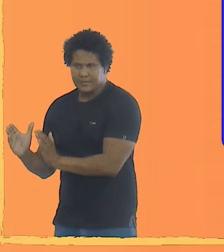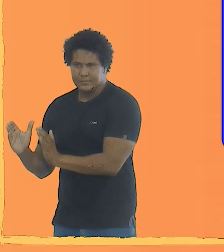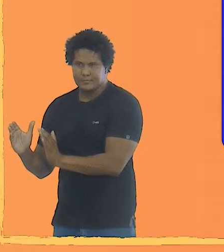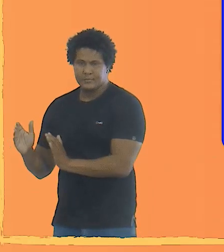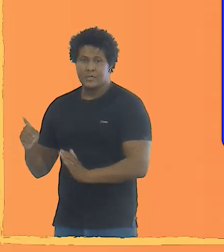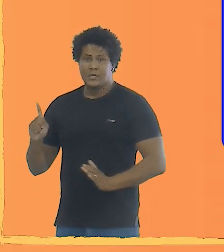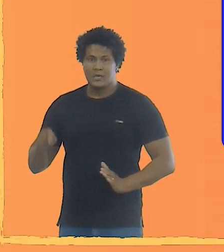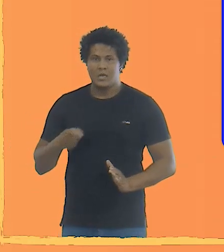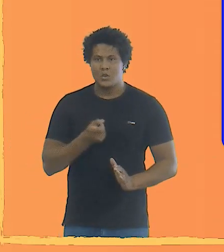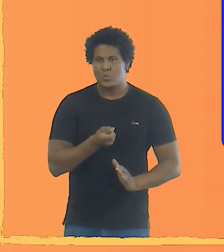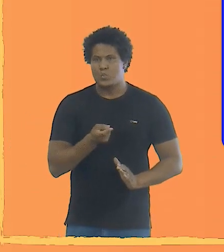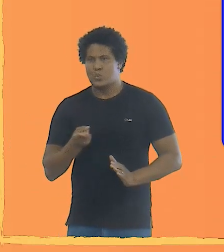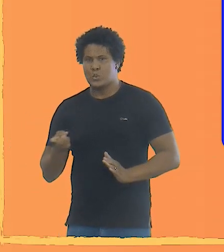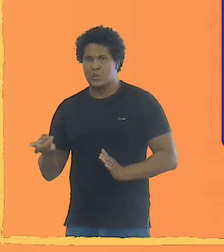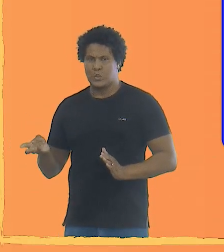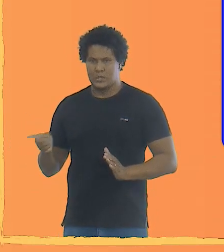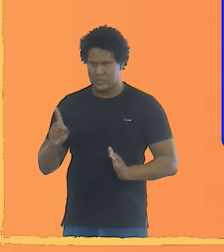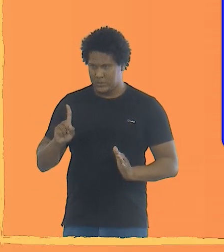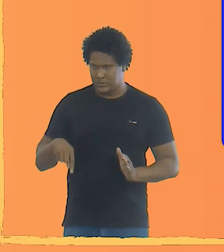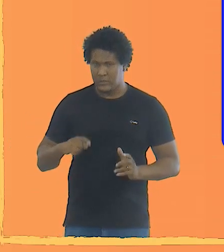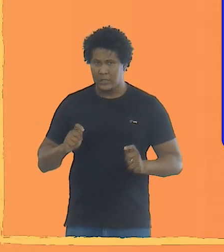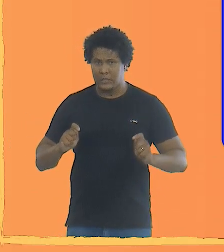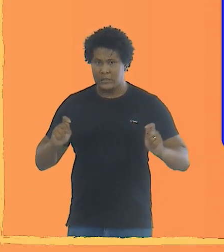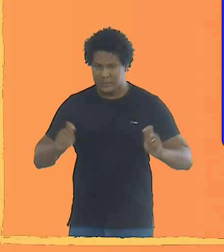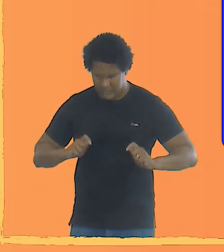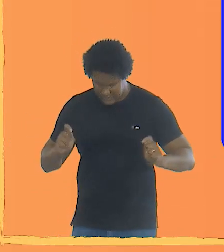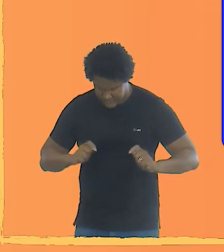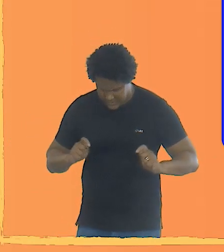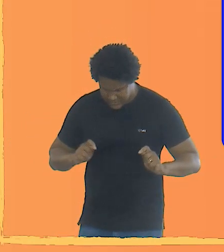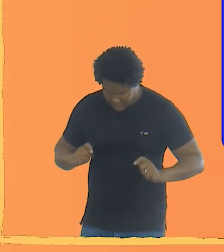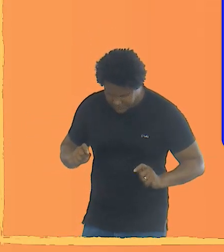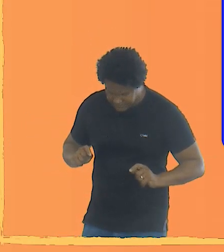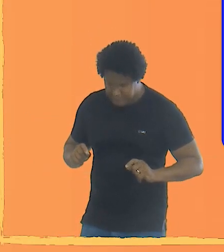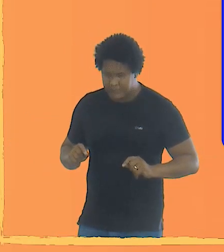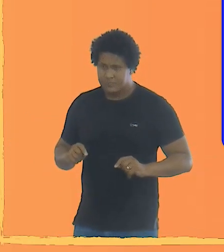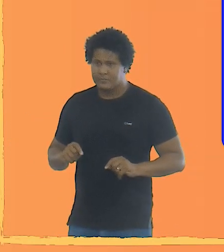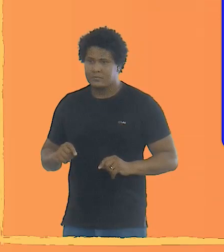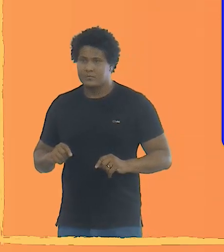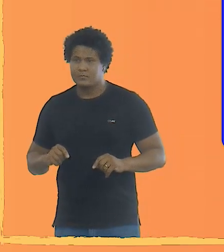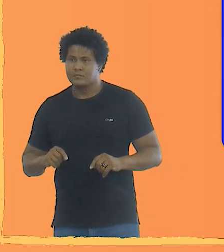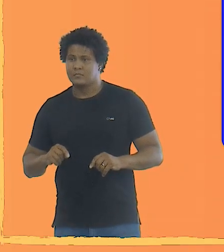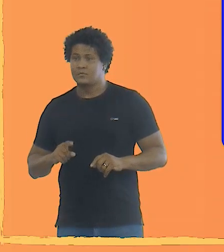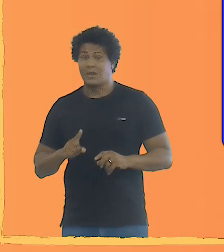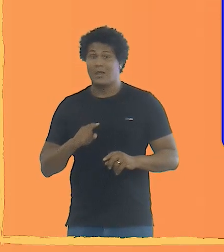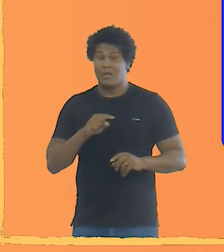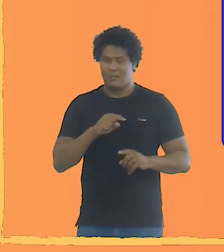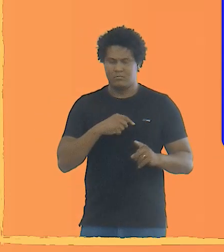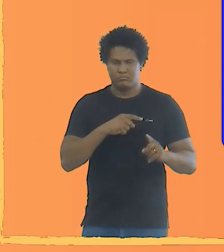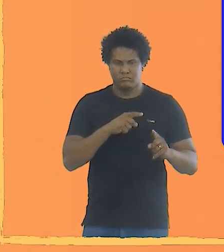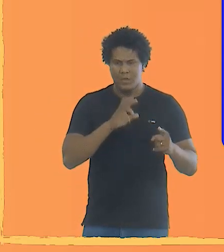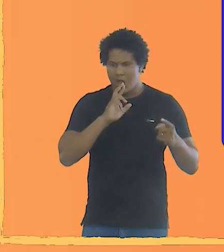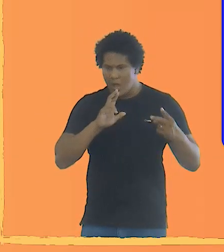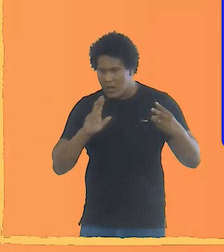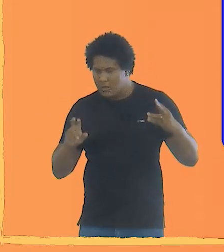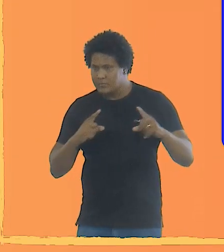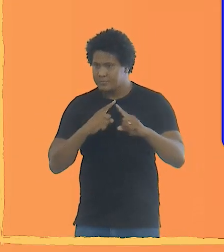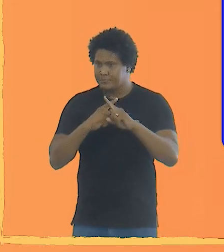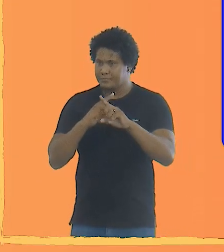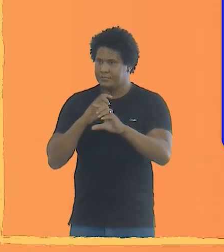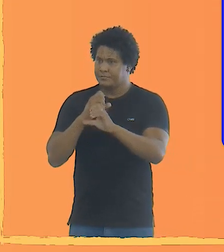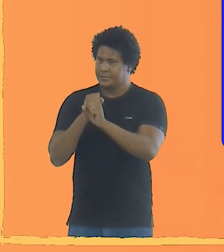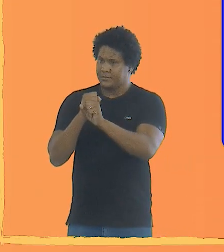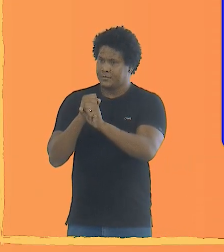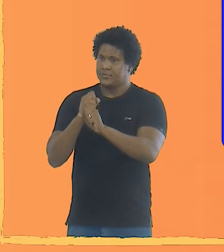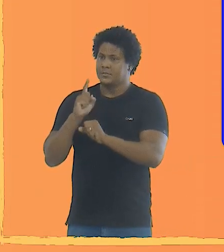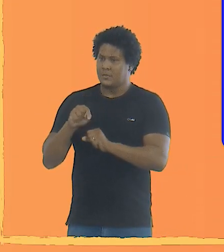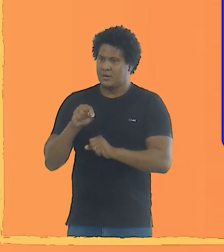ela pode ser realizada. Quantas possibilidades eu tenho para cada uma delas. Multiplica os resultados, você vai ter o total. Se a gente efetuar